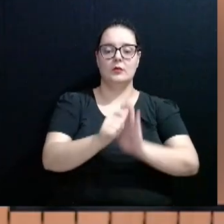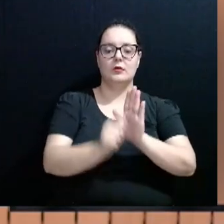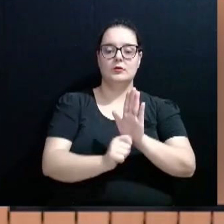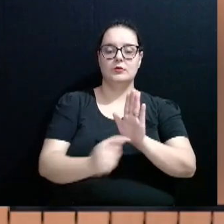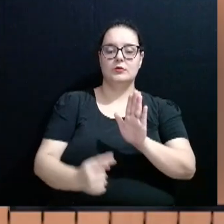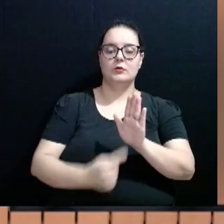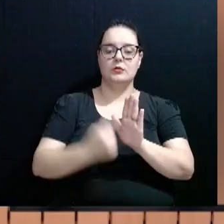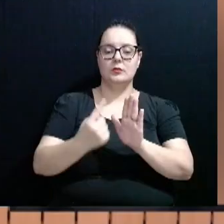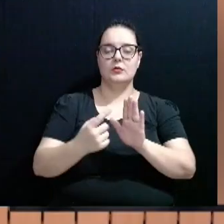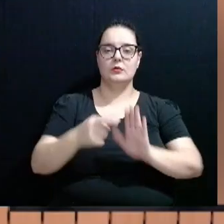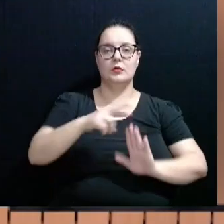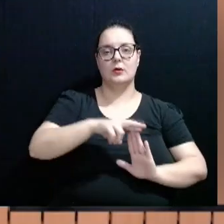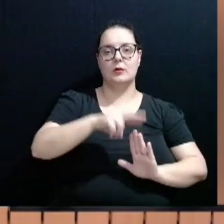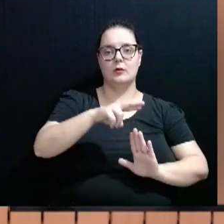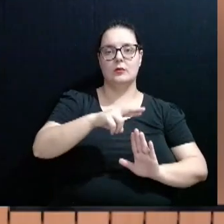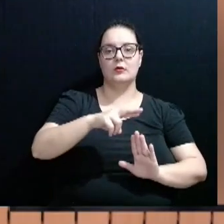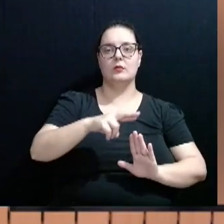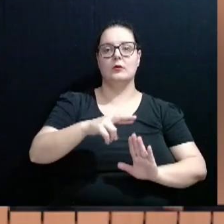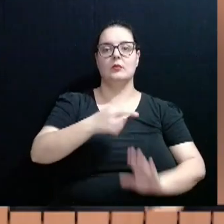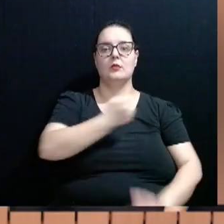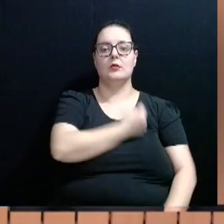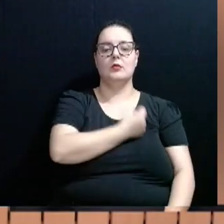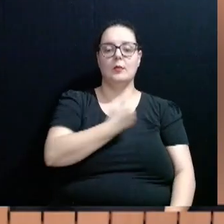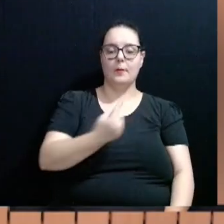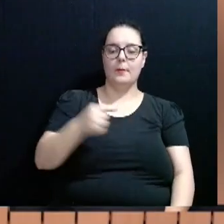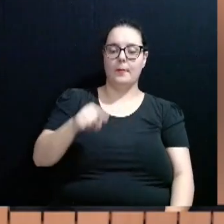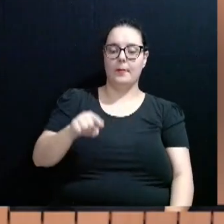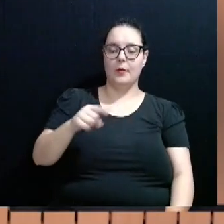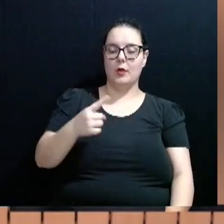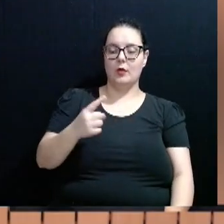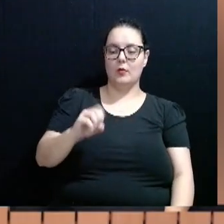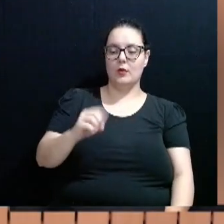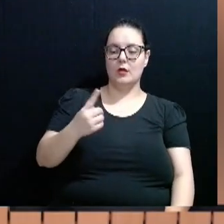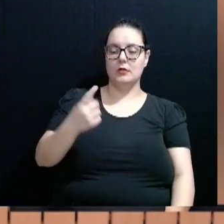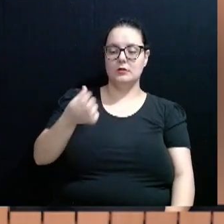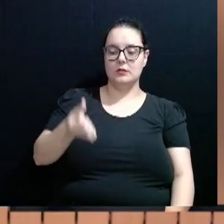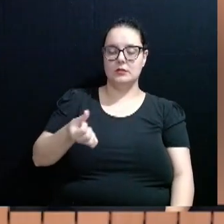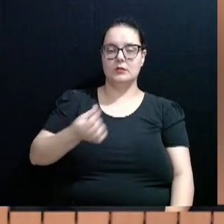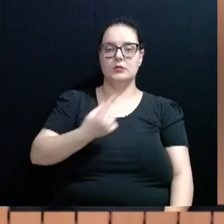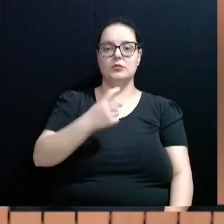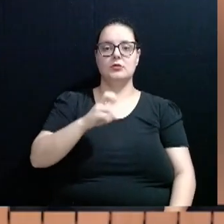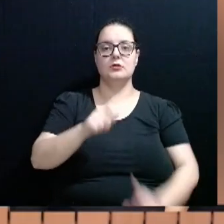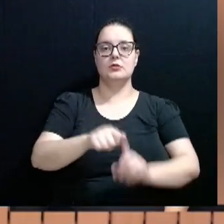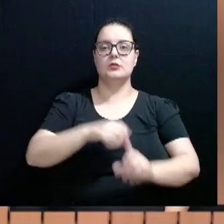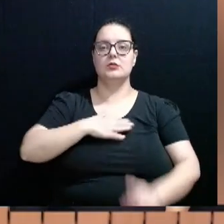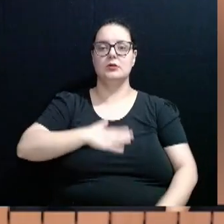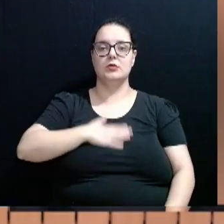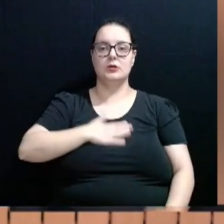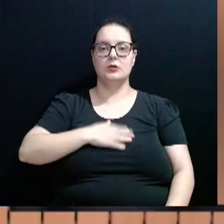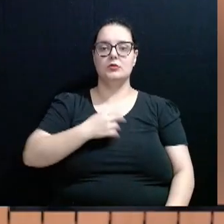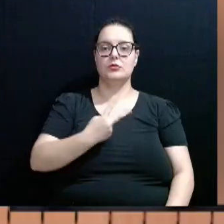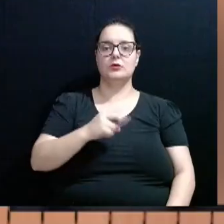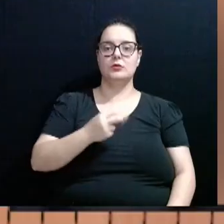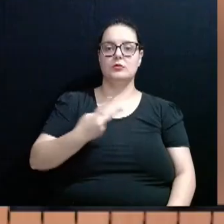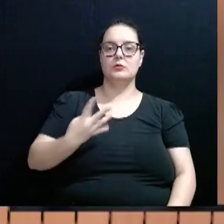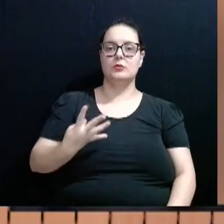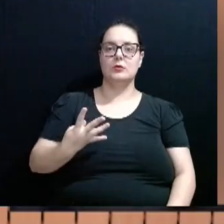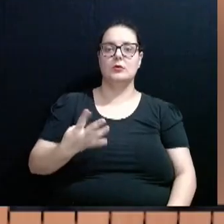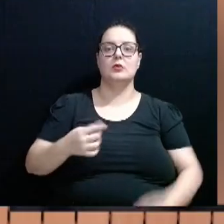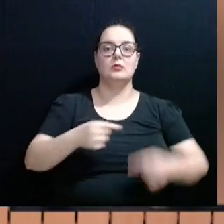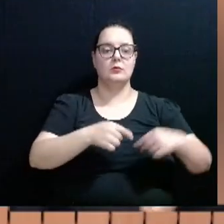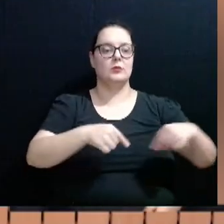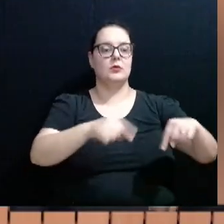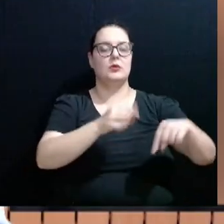resolução número 1016, de 15 de agosto de 2024, que institui o Espaço Criança na Câmara Municipal